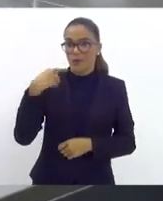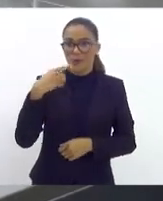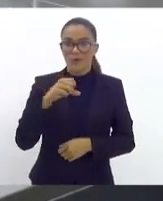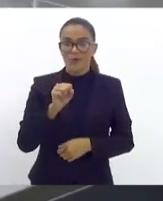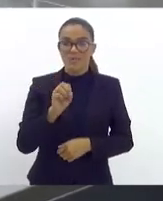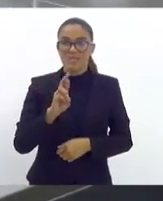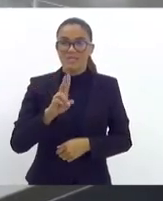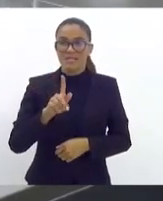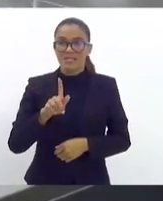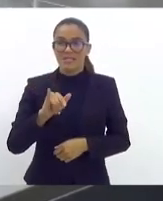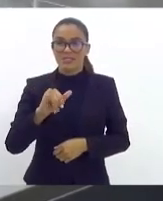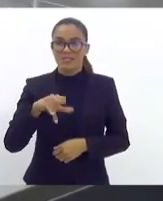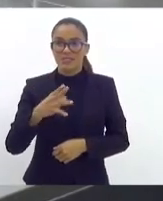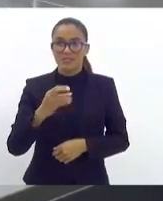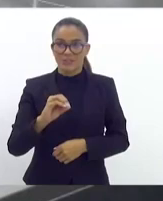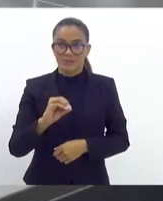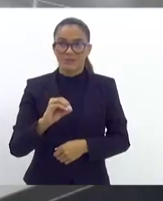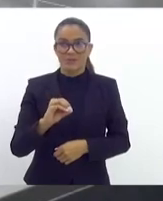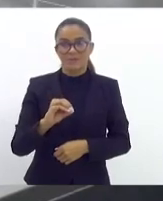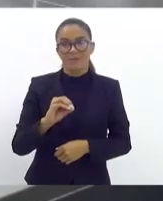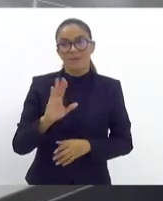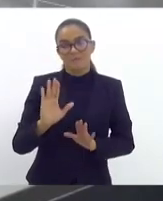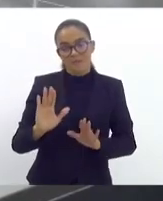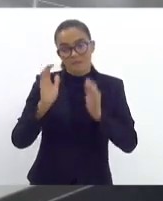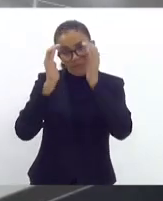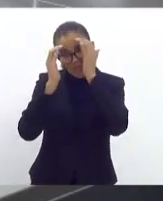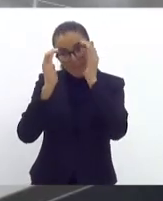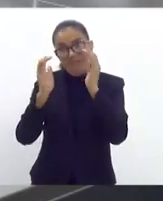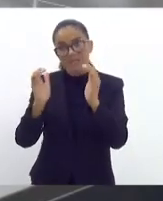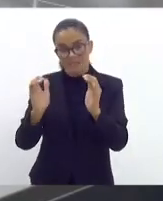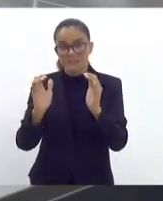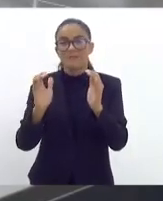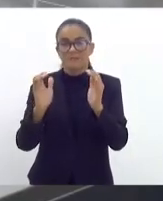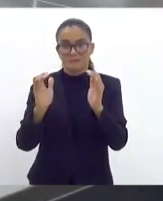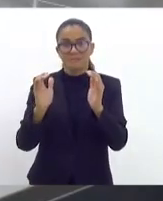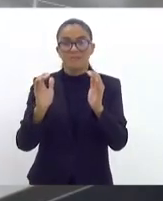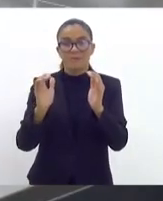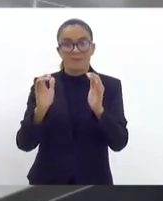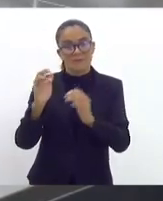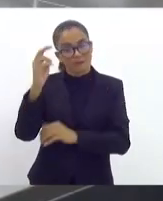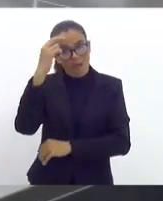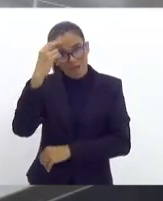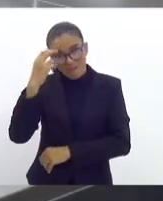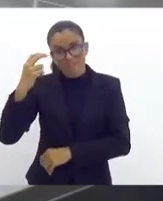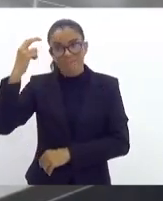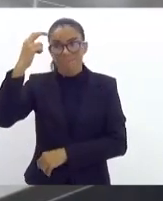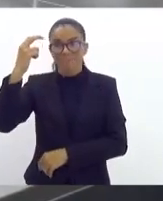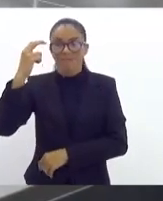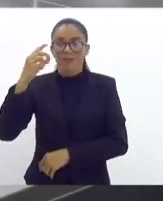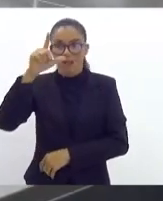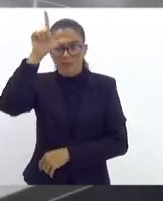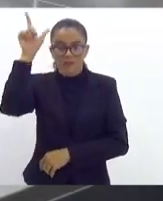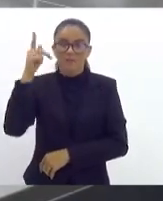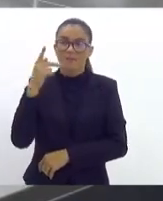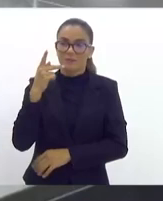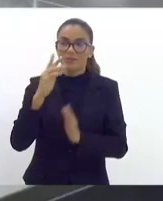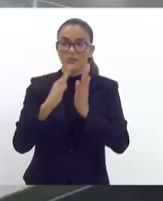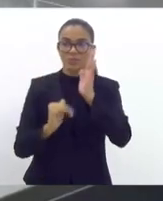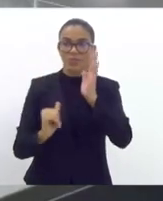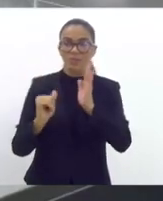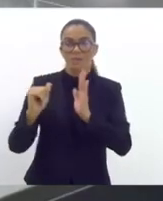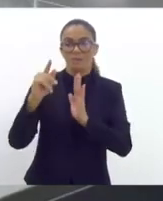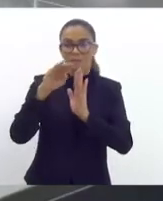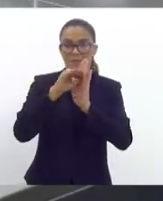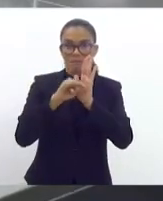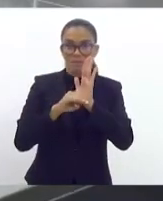teria para vencer a matéria mas respeito aí a produção intelectual de ambos tanto deputado Luís Paulo Conde Veronica tira de pauta mas com